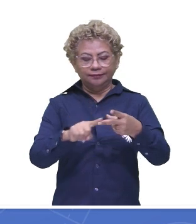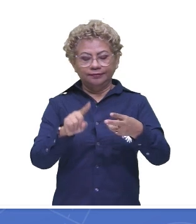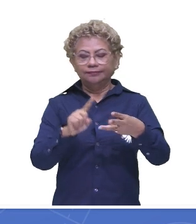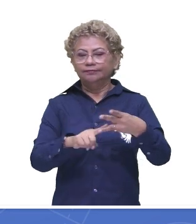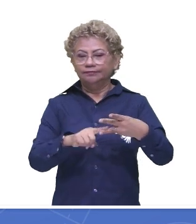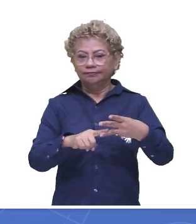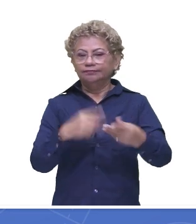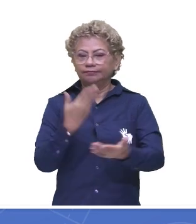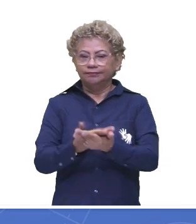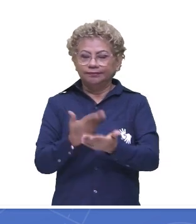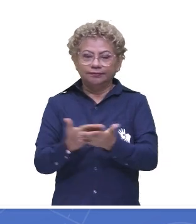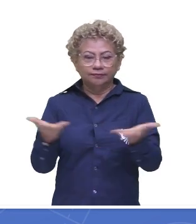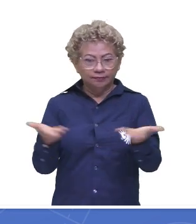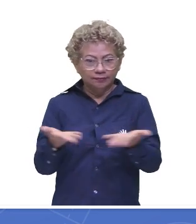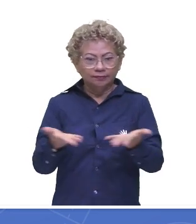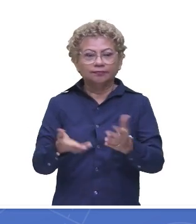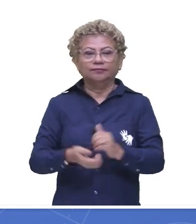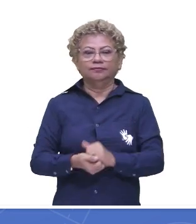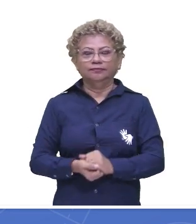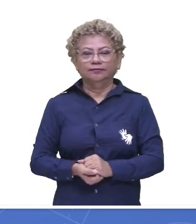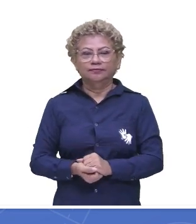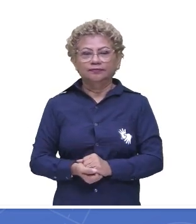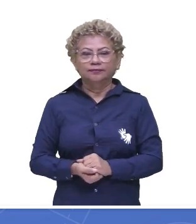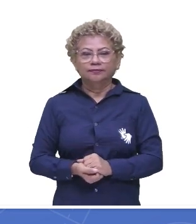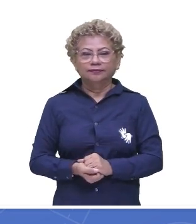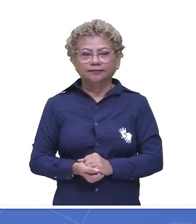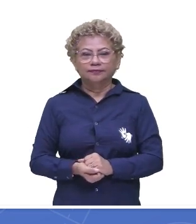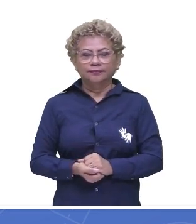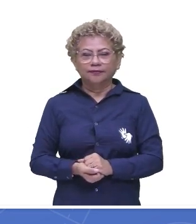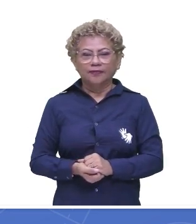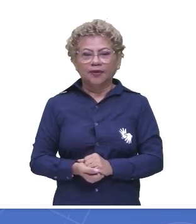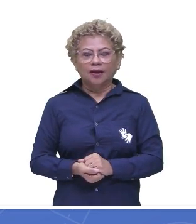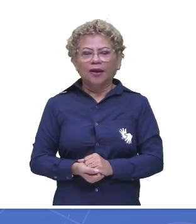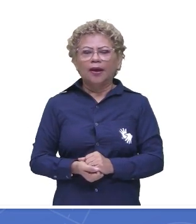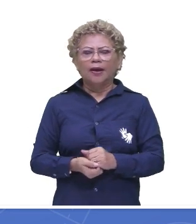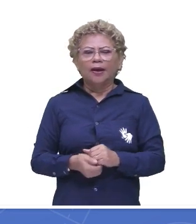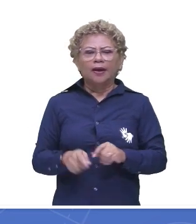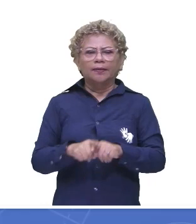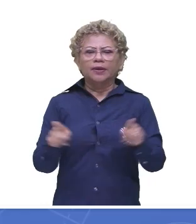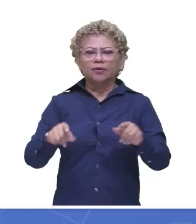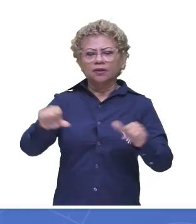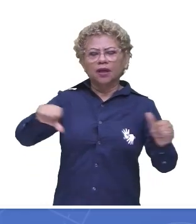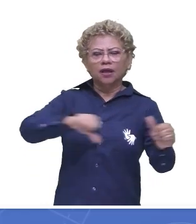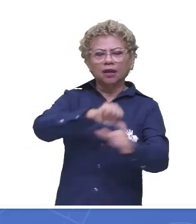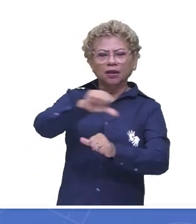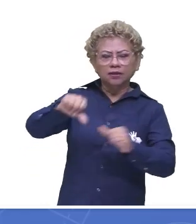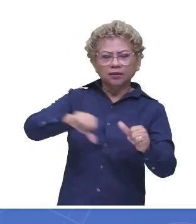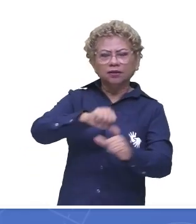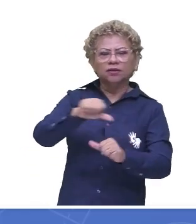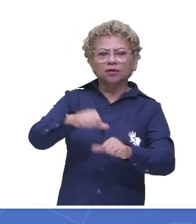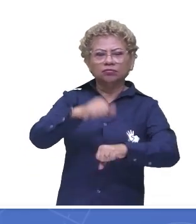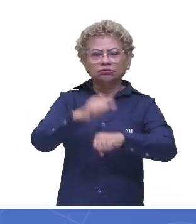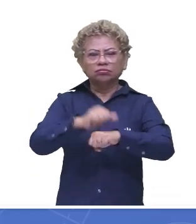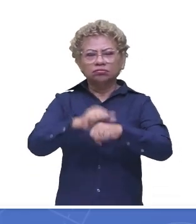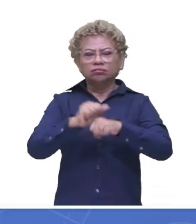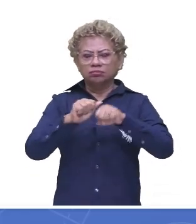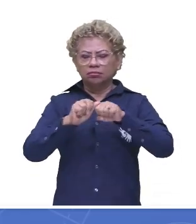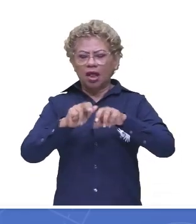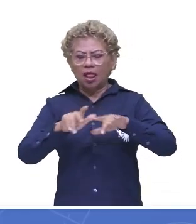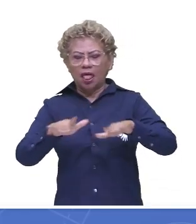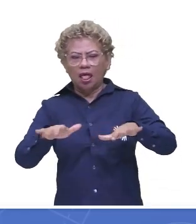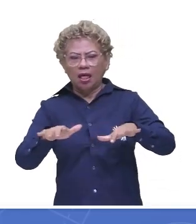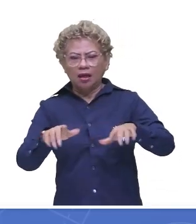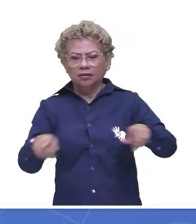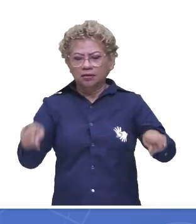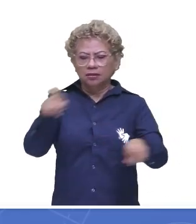ficar aí na mente de vocês. Veja bem, quando ele sai do sólido para o líquido, líquido para o gasoso, essa mudança